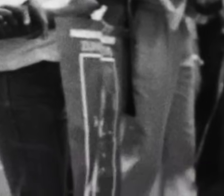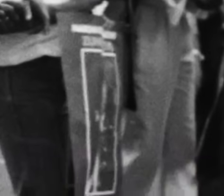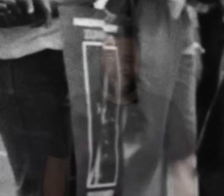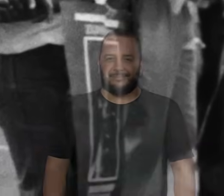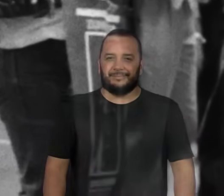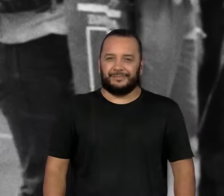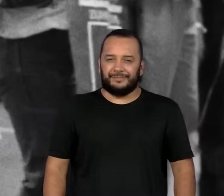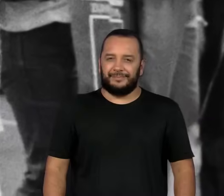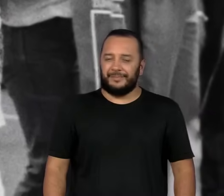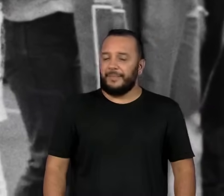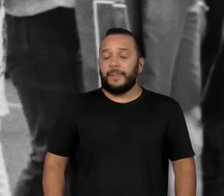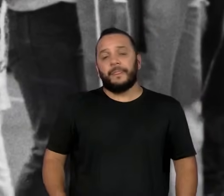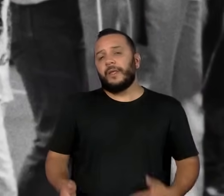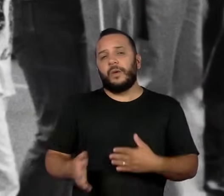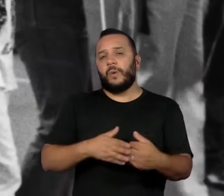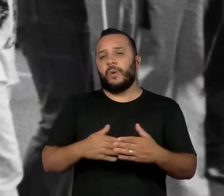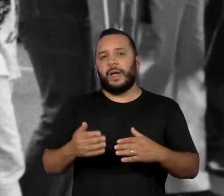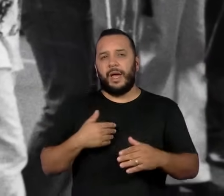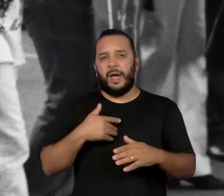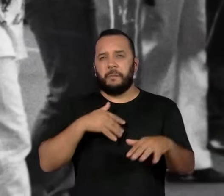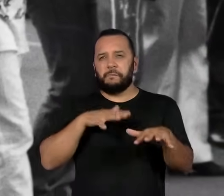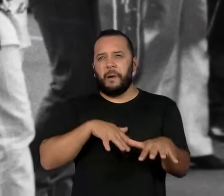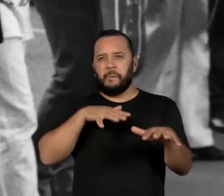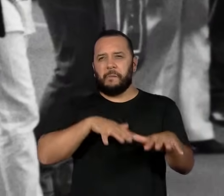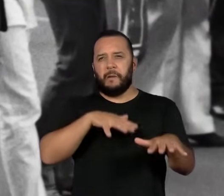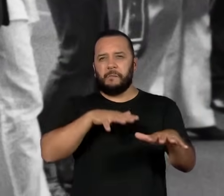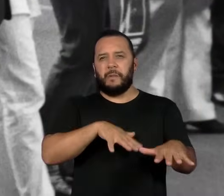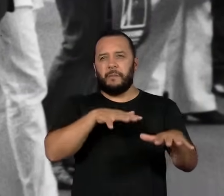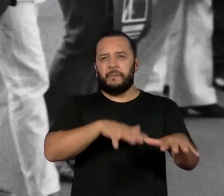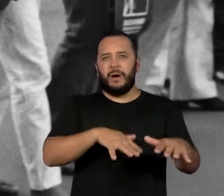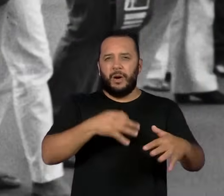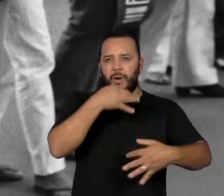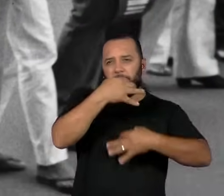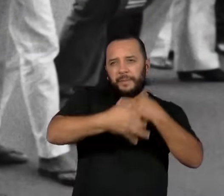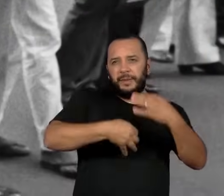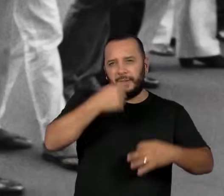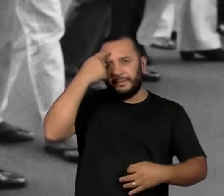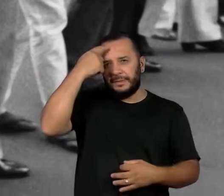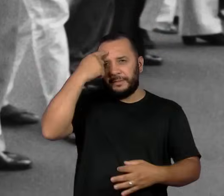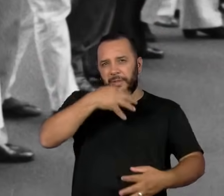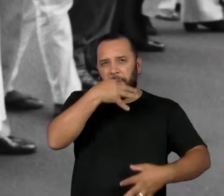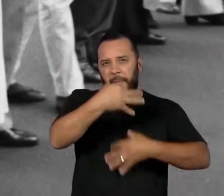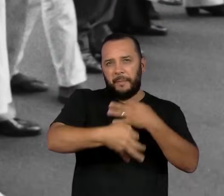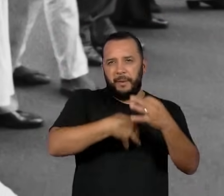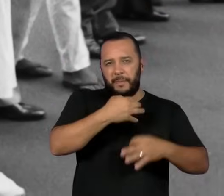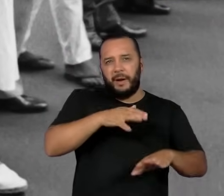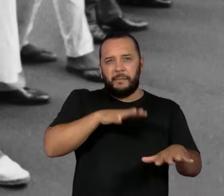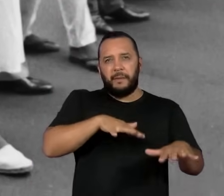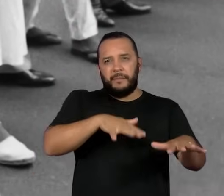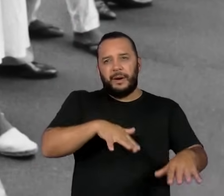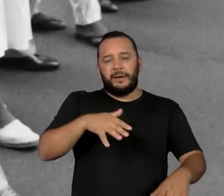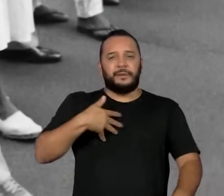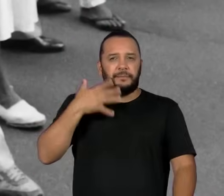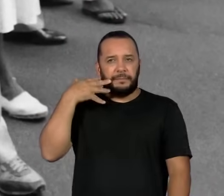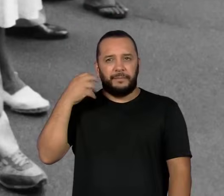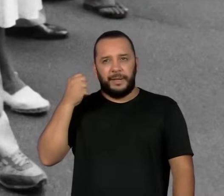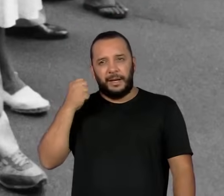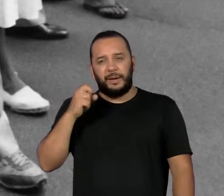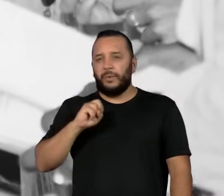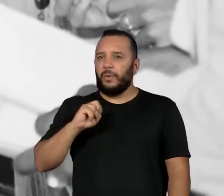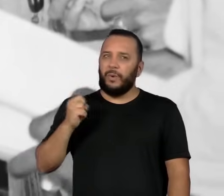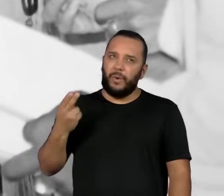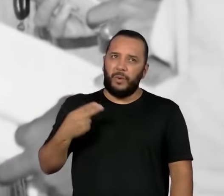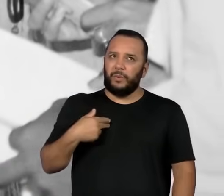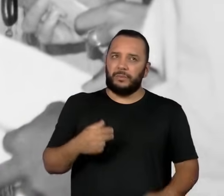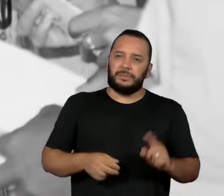Qualquer manifestação que envolvesse pensamento, né, seja ele branco ou não,